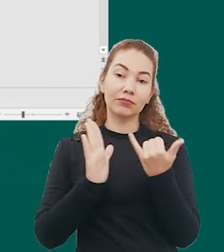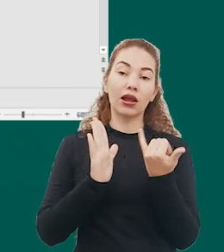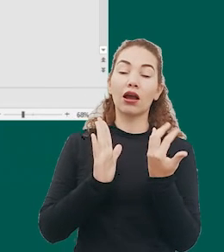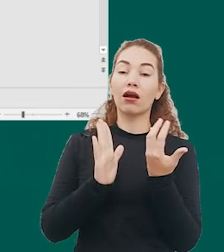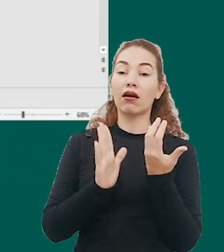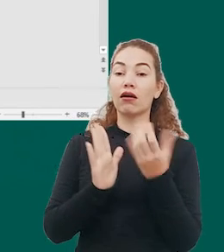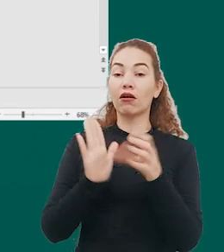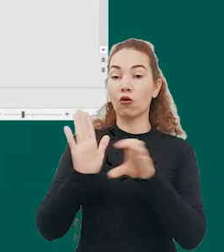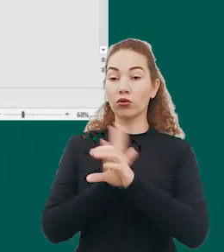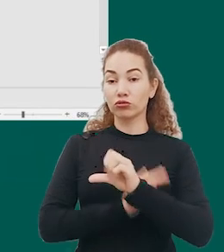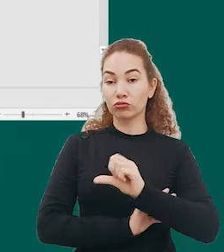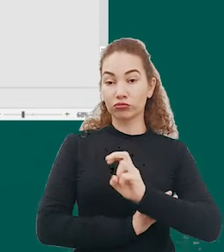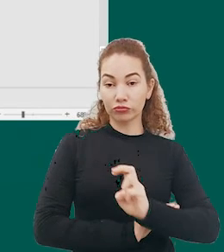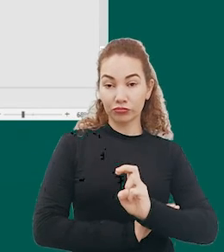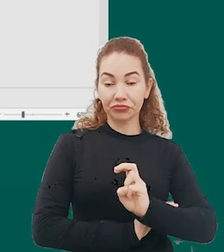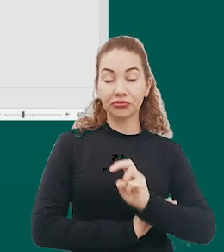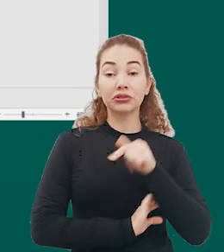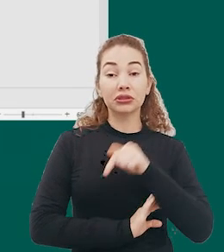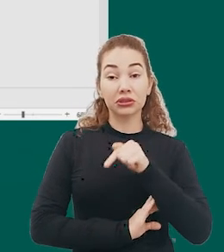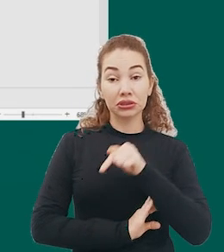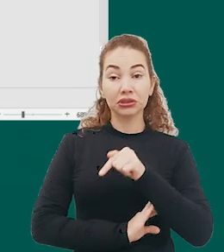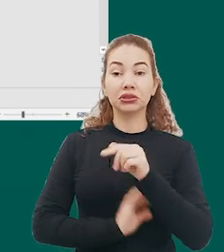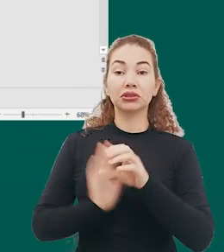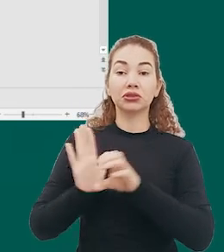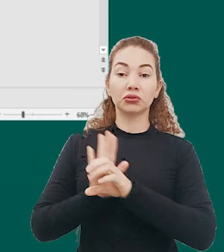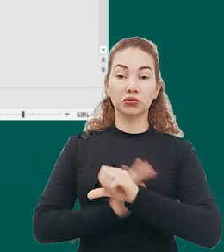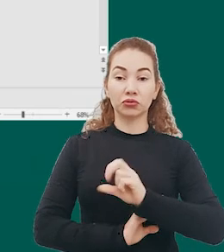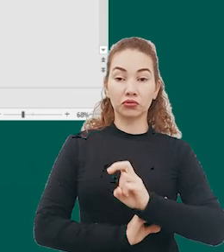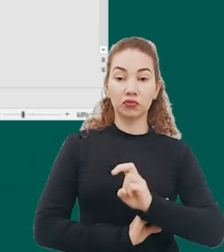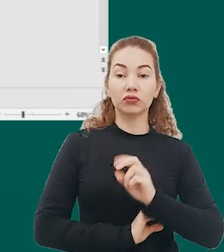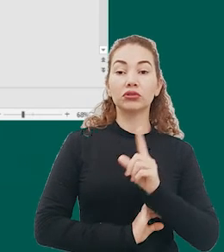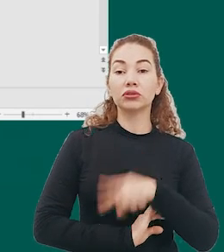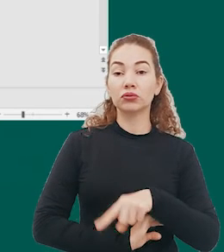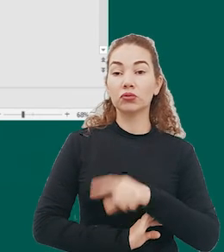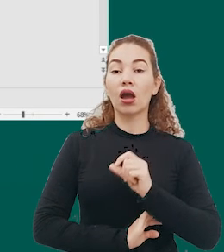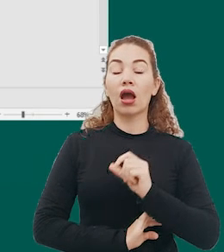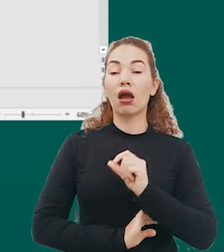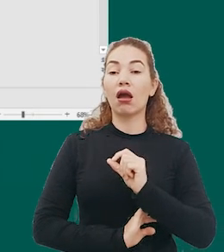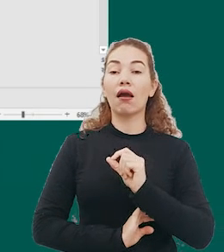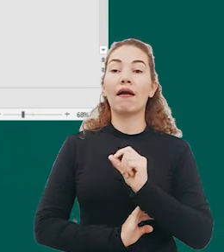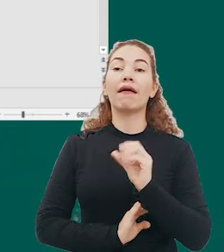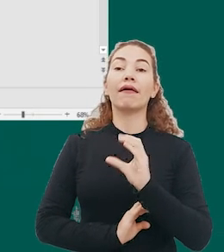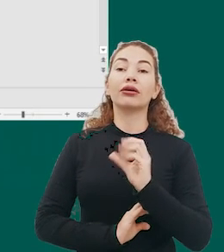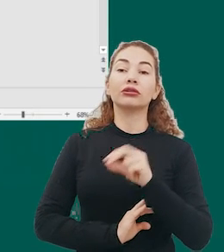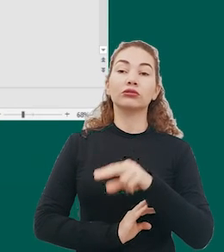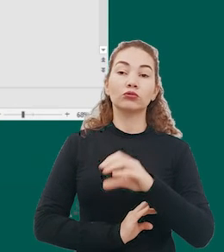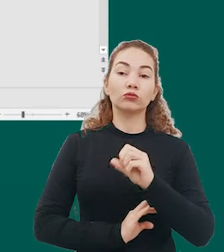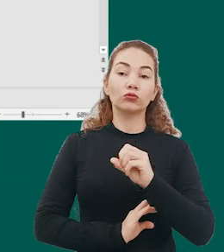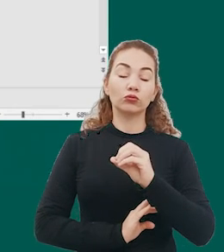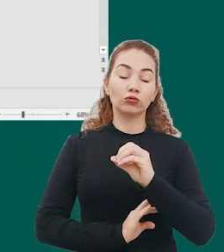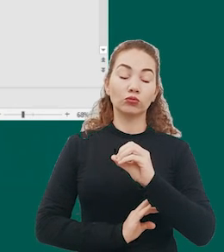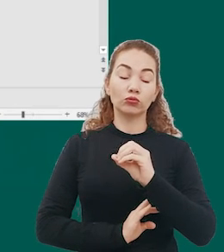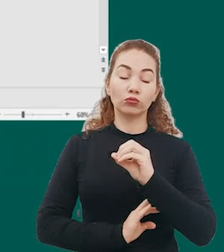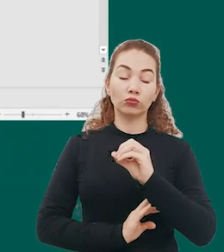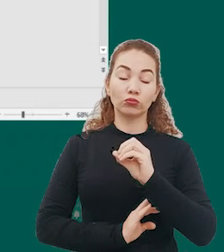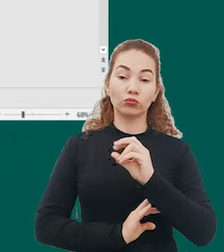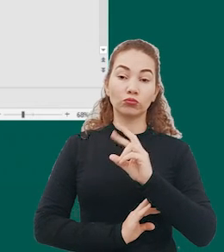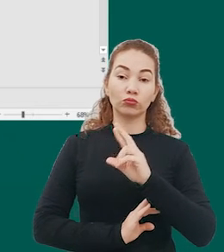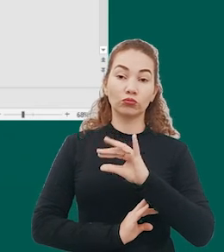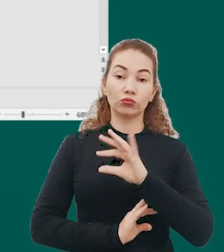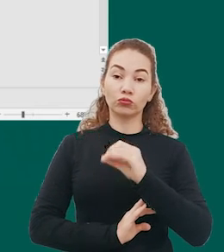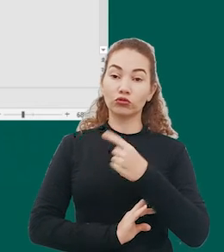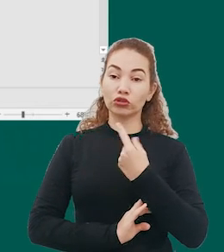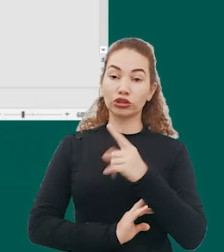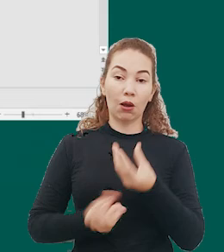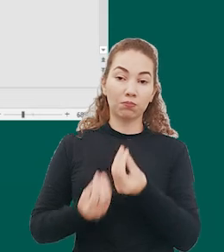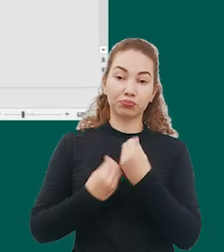código 95. Esse código 95, ele se refere a consórcio não contemplado, certo?